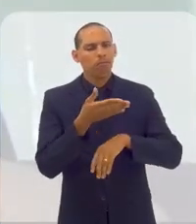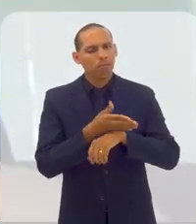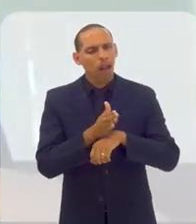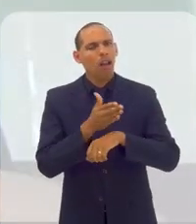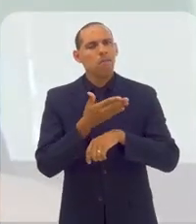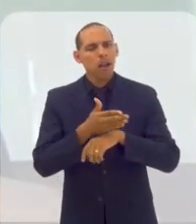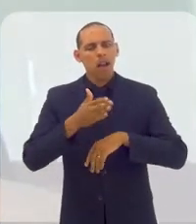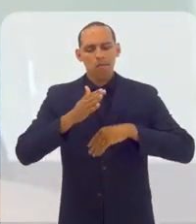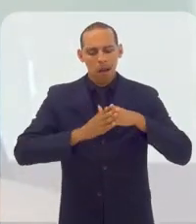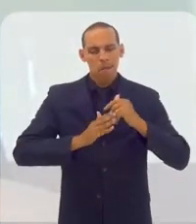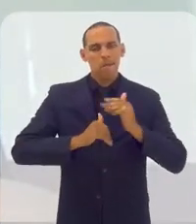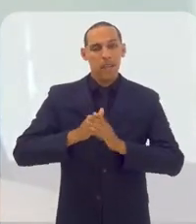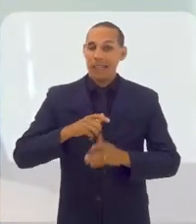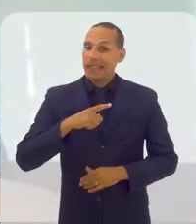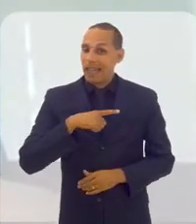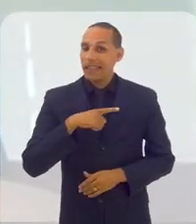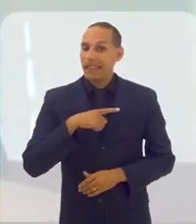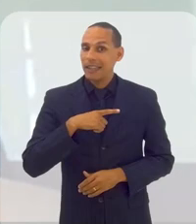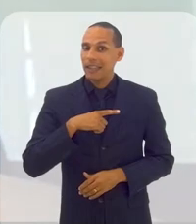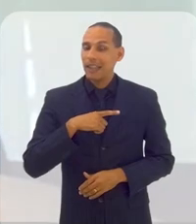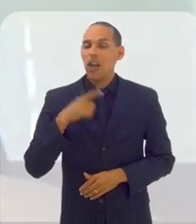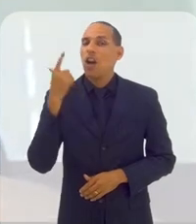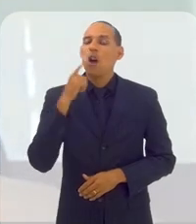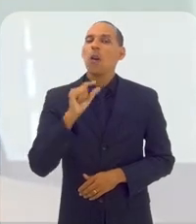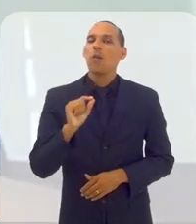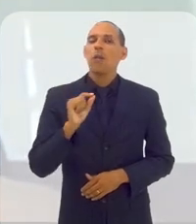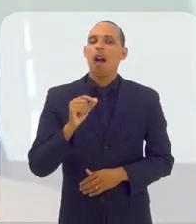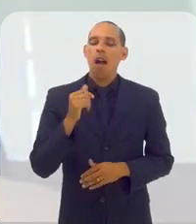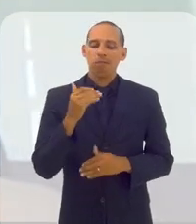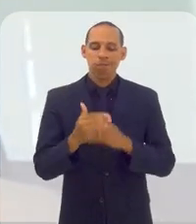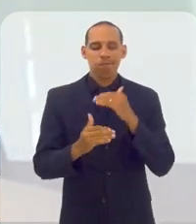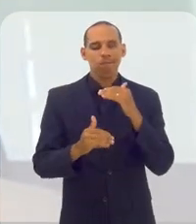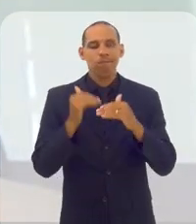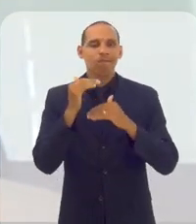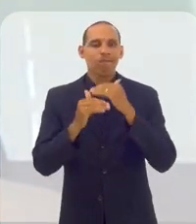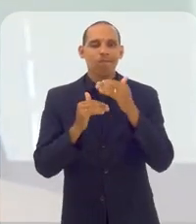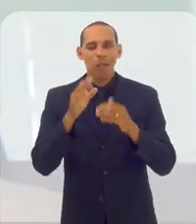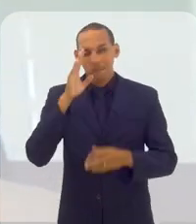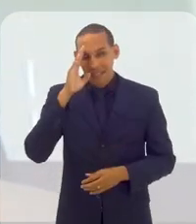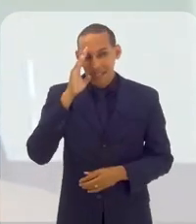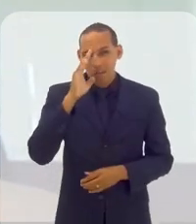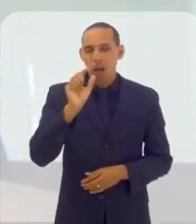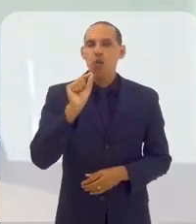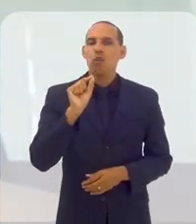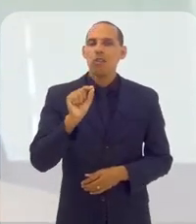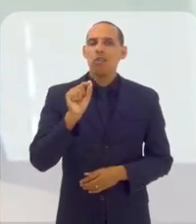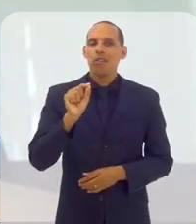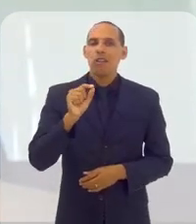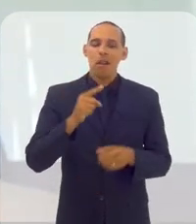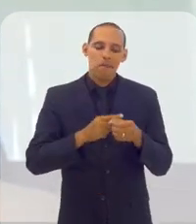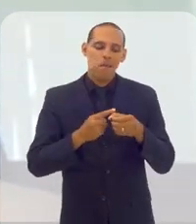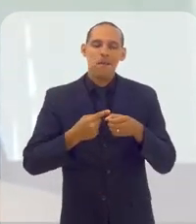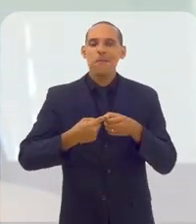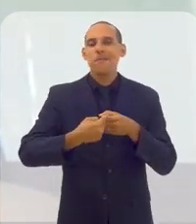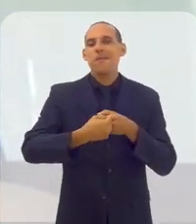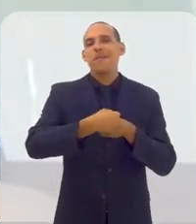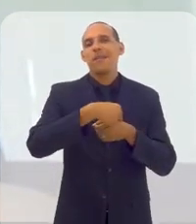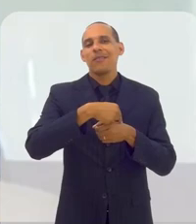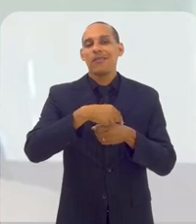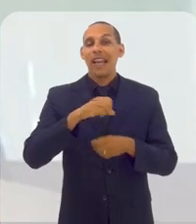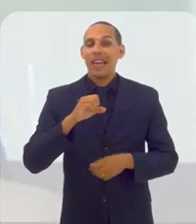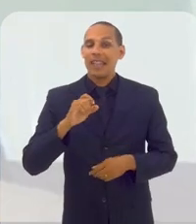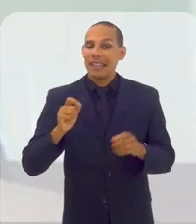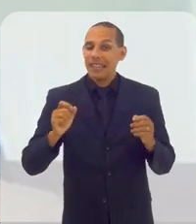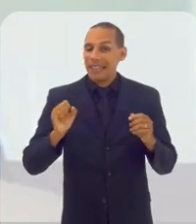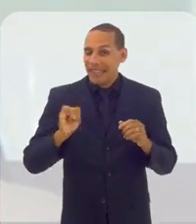capacitada você você consegue desenvolver principalmente o interior então se eu pudesse